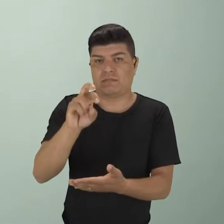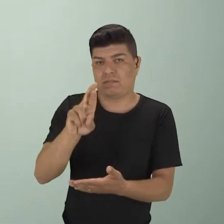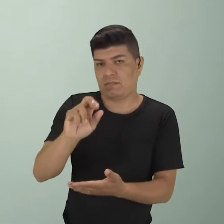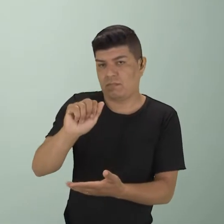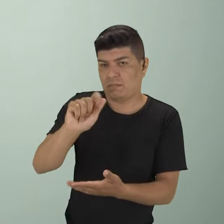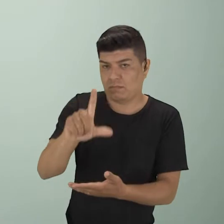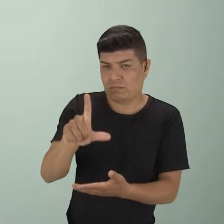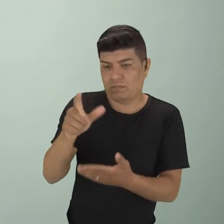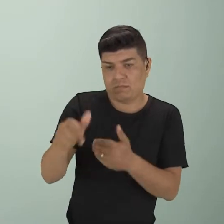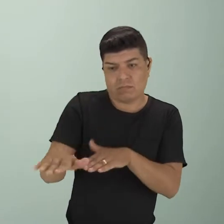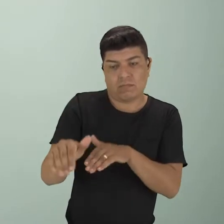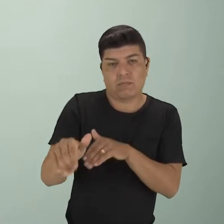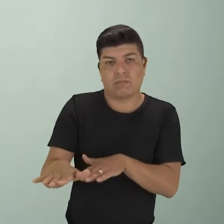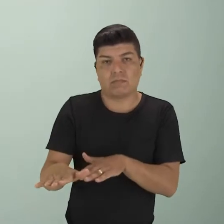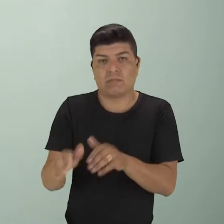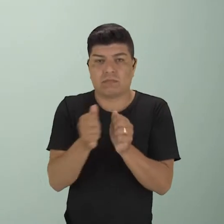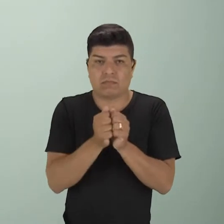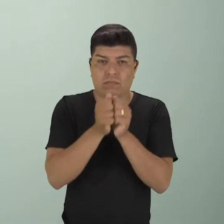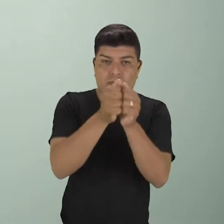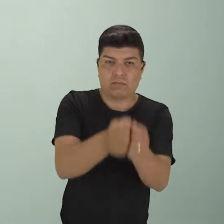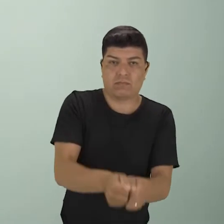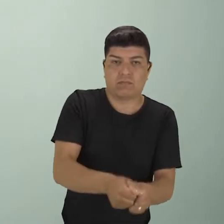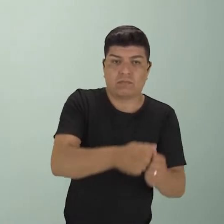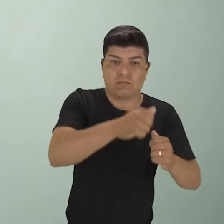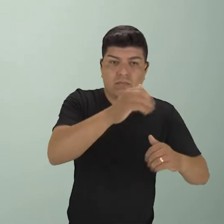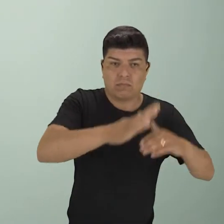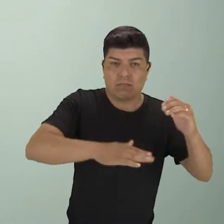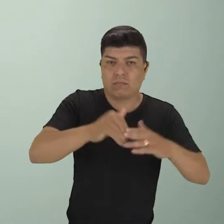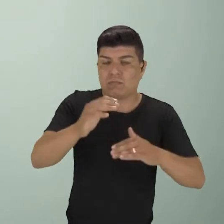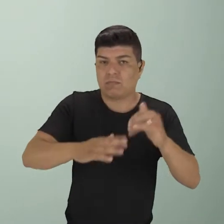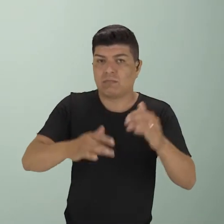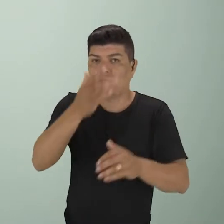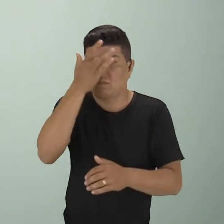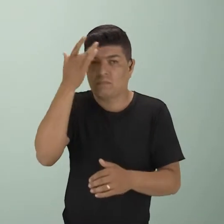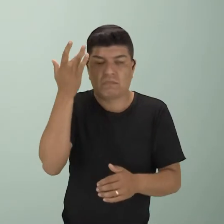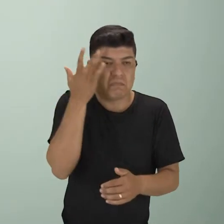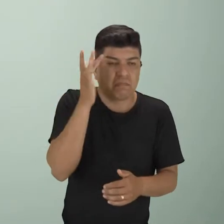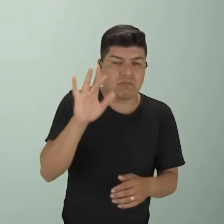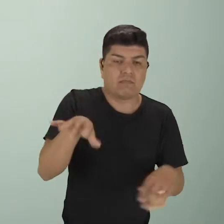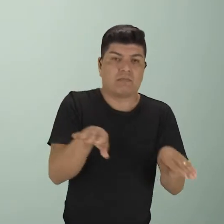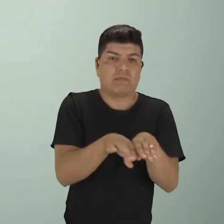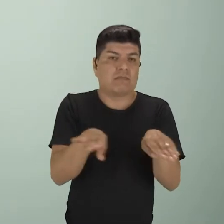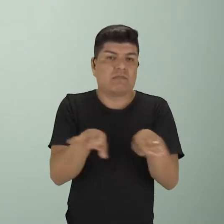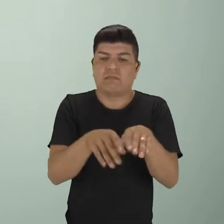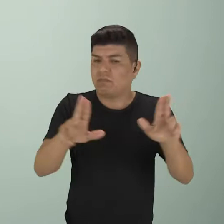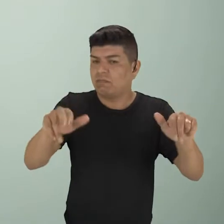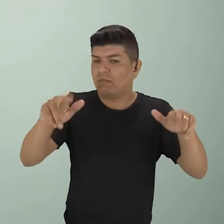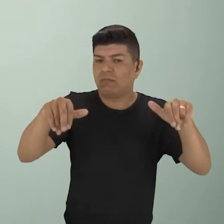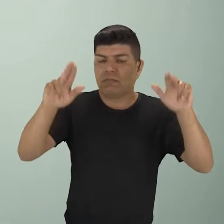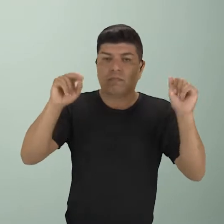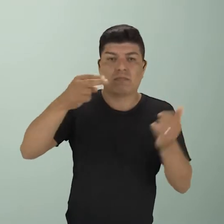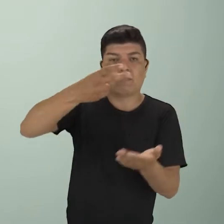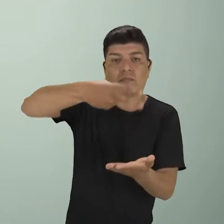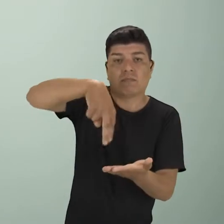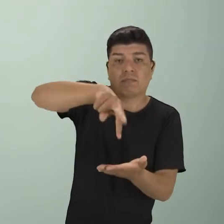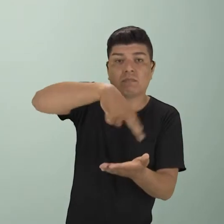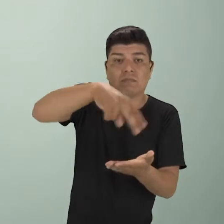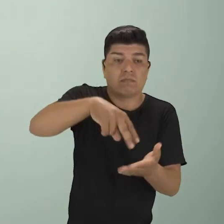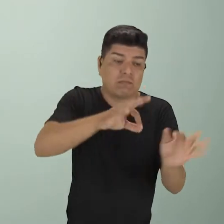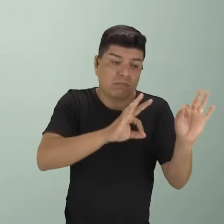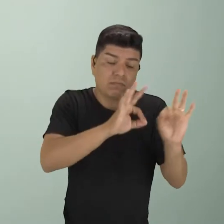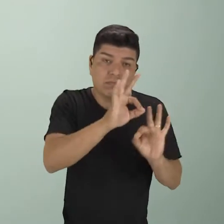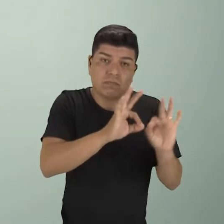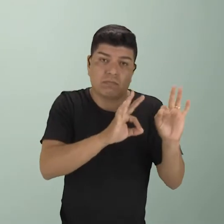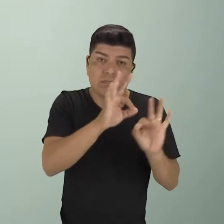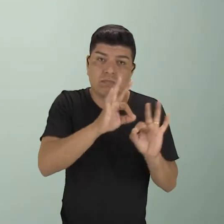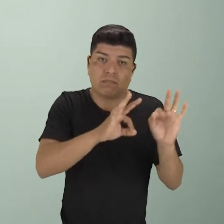estudo, ele juntava bailarinos profissionais e pessoas amadoras ou pessoas que nunca tinham dançado e formava junto